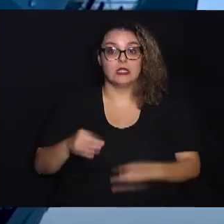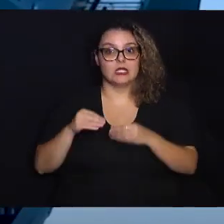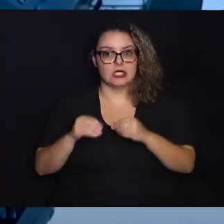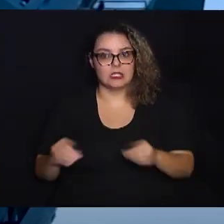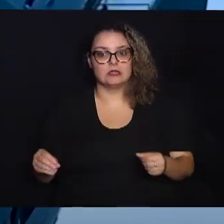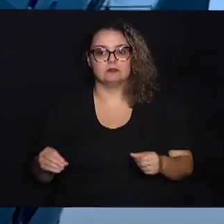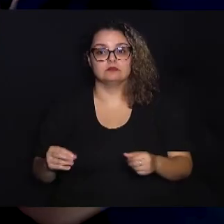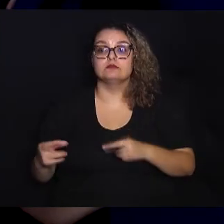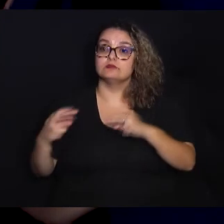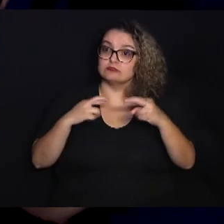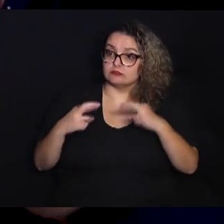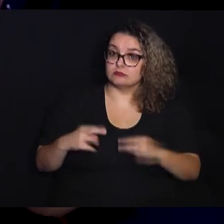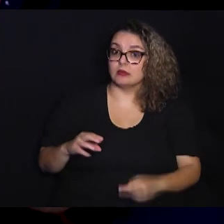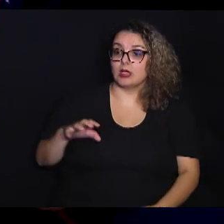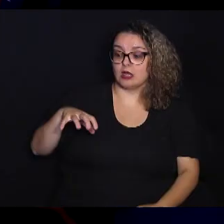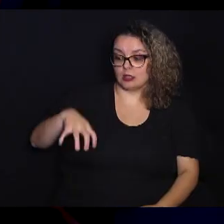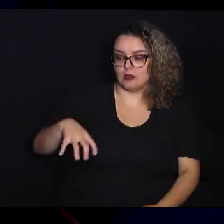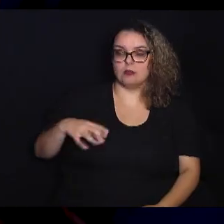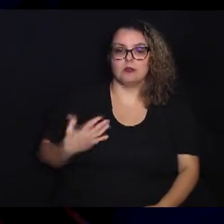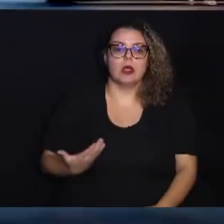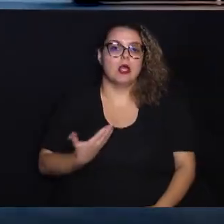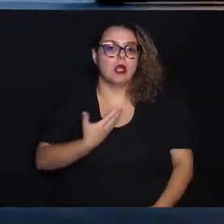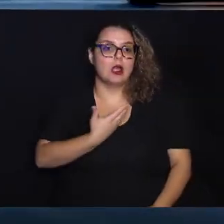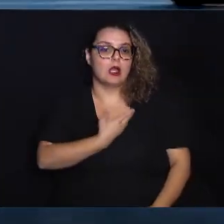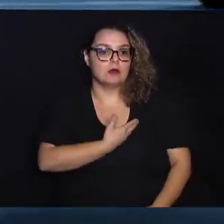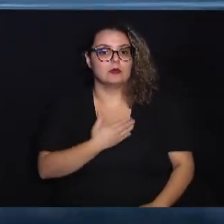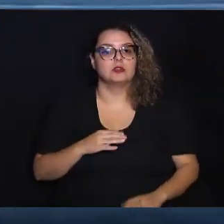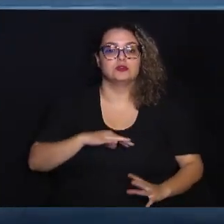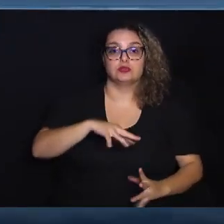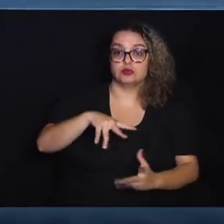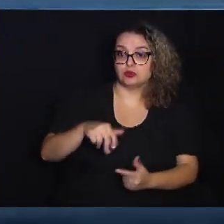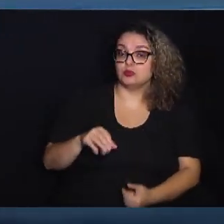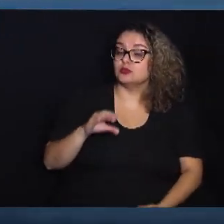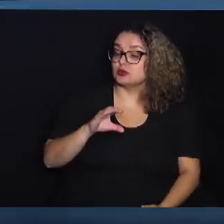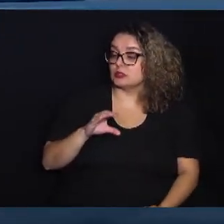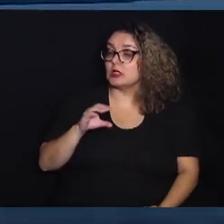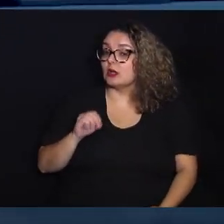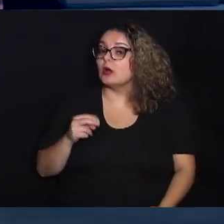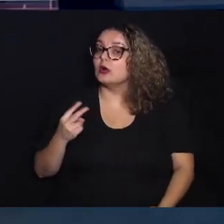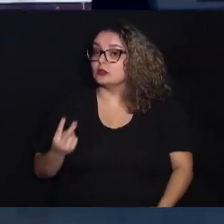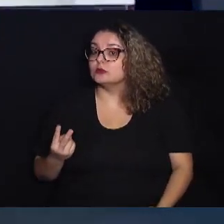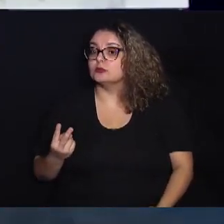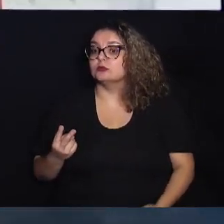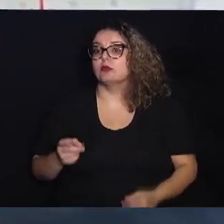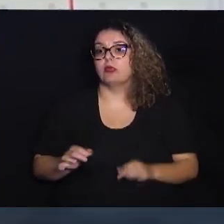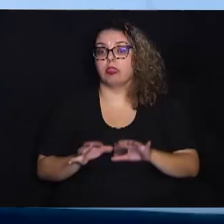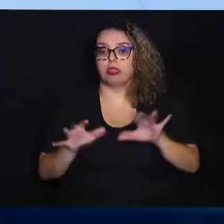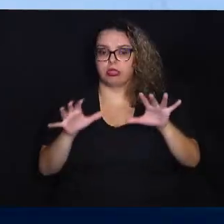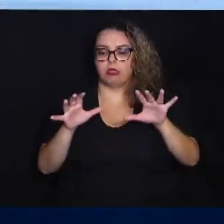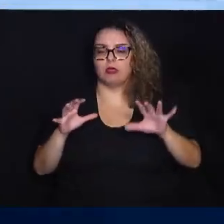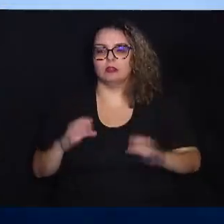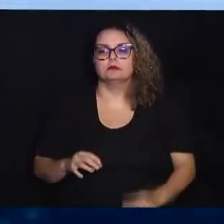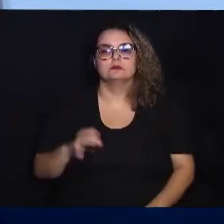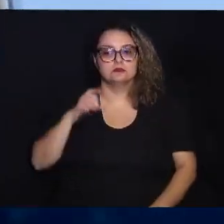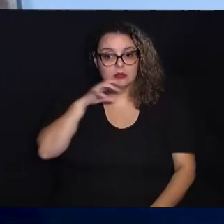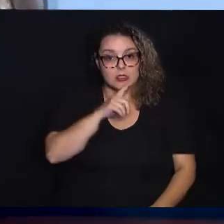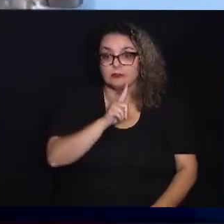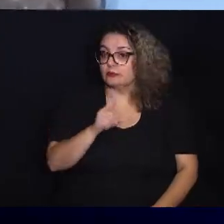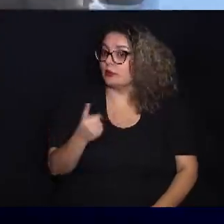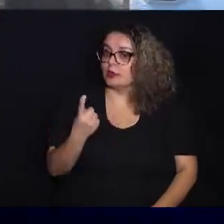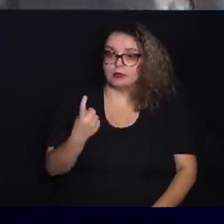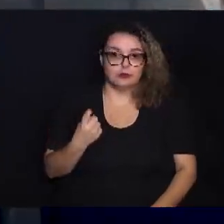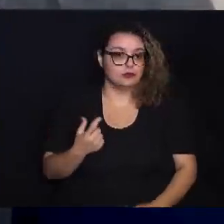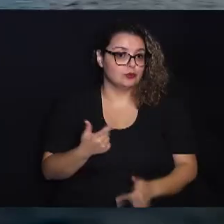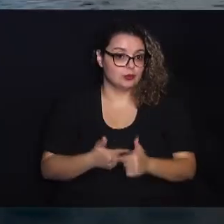em terra, segundo uma análise da ONG Amigos da Terra. E o CO2, que aquece a atmosfera do planeta, não é o